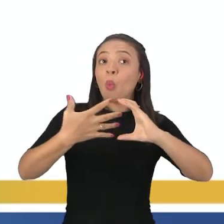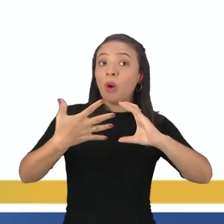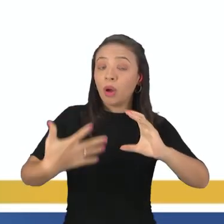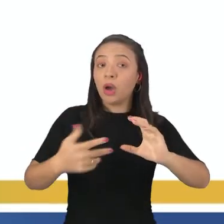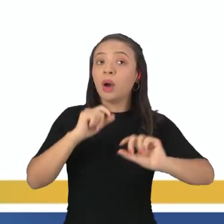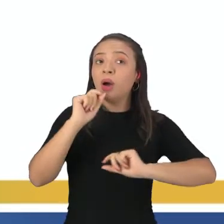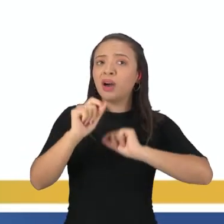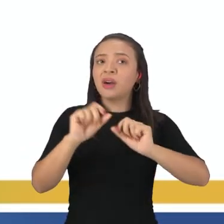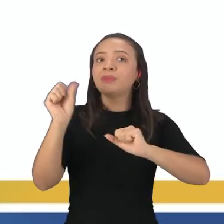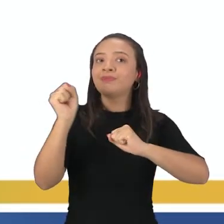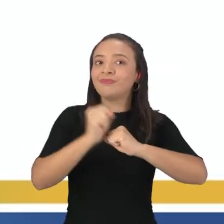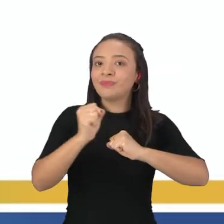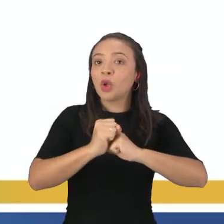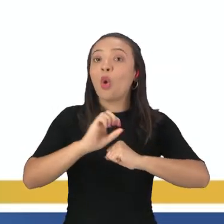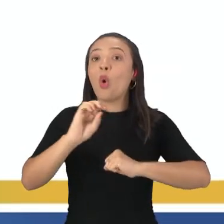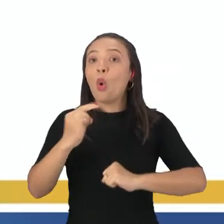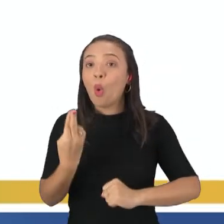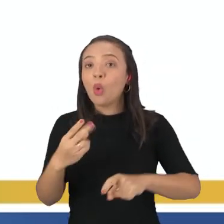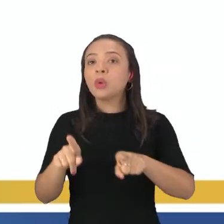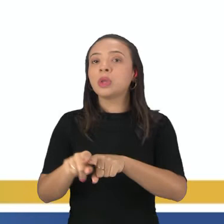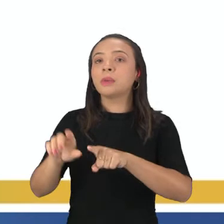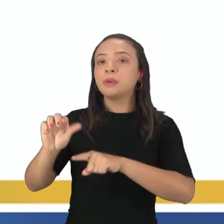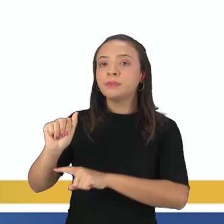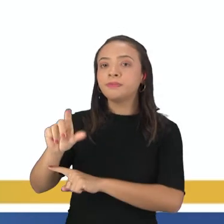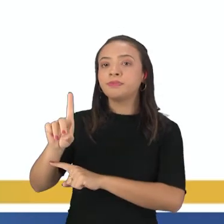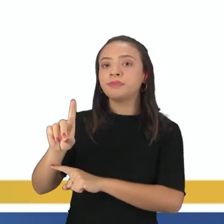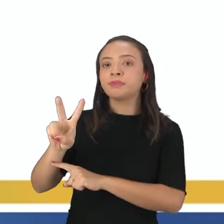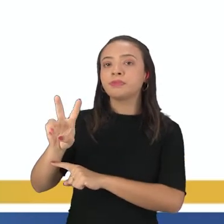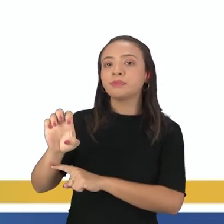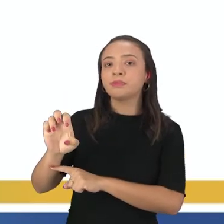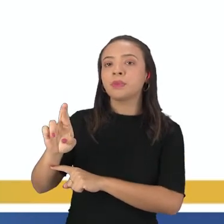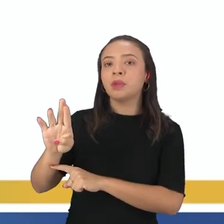quando caracterizarem substantivo ou advérbio